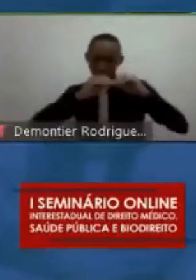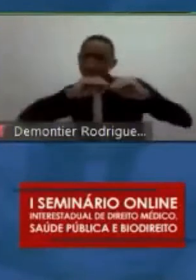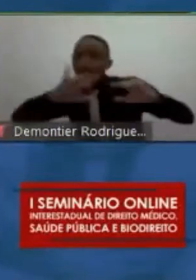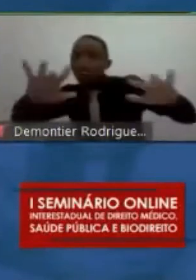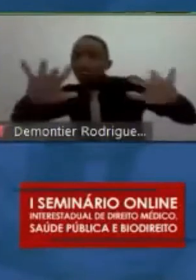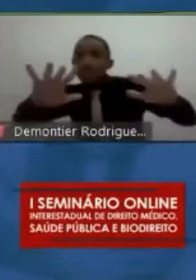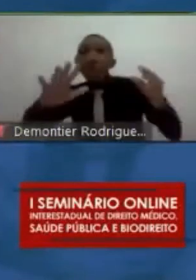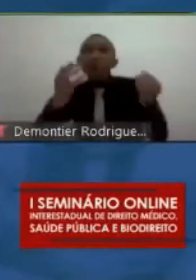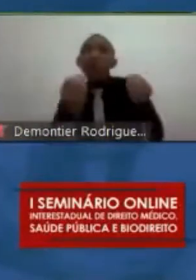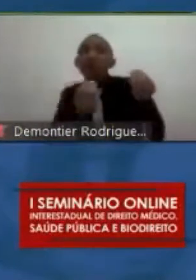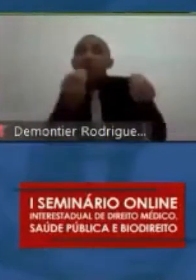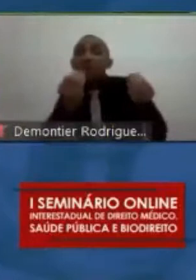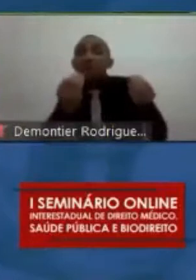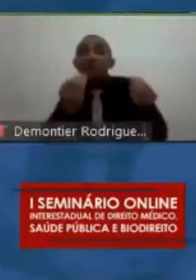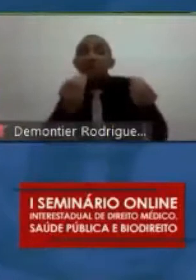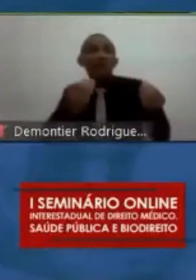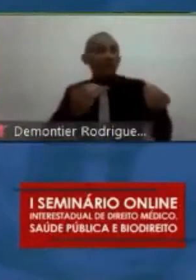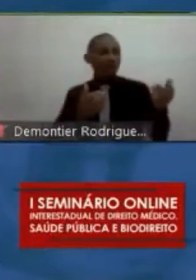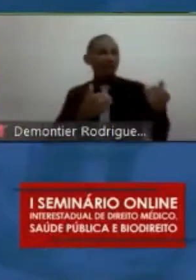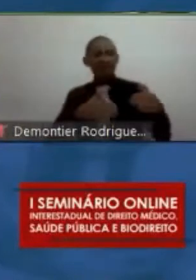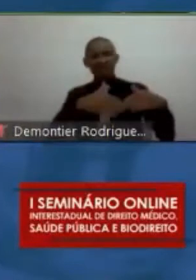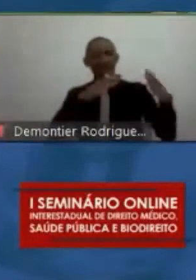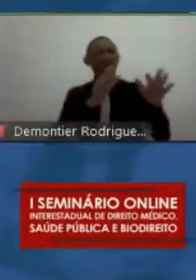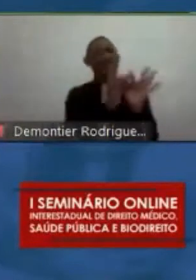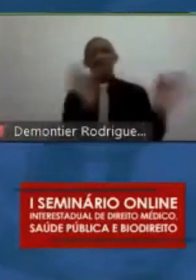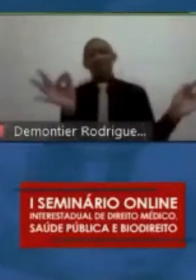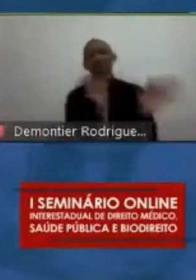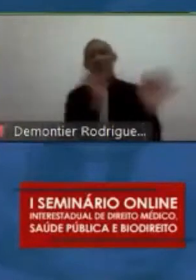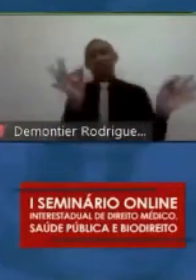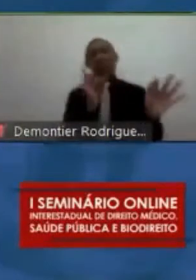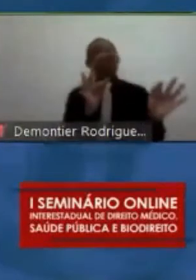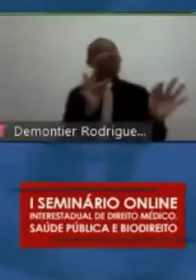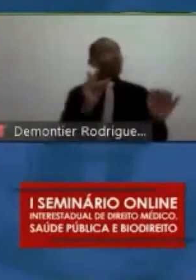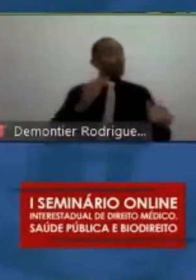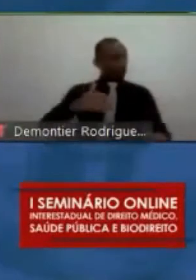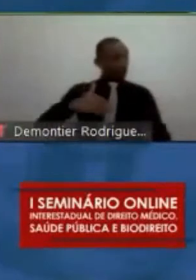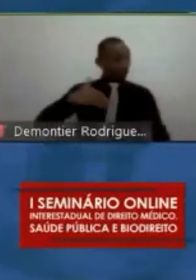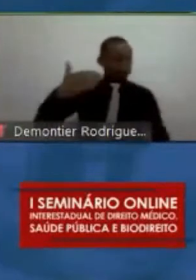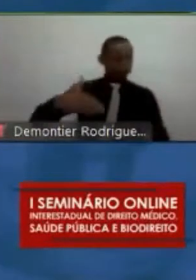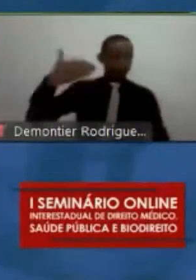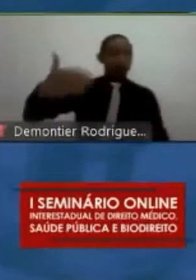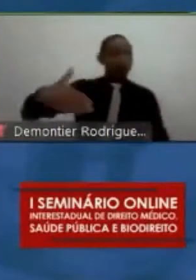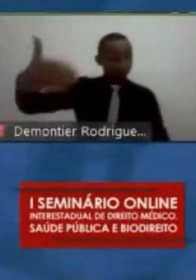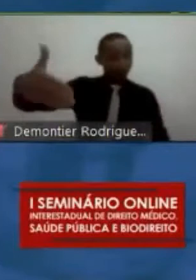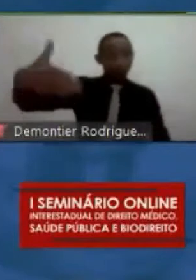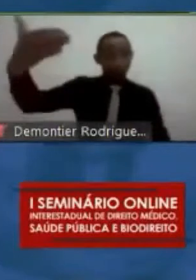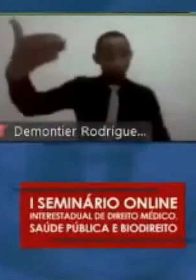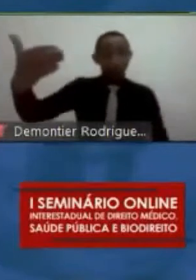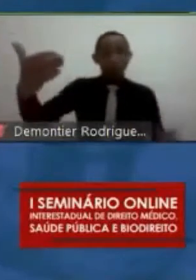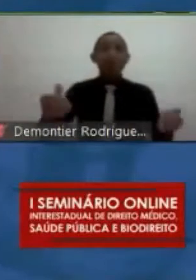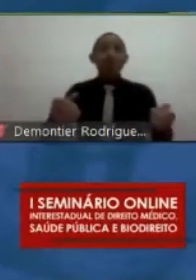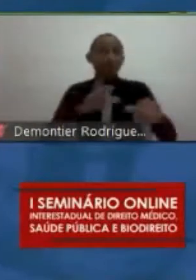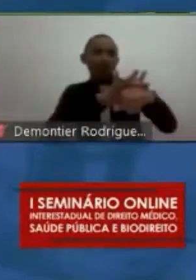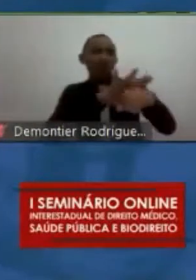do Covid não pode ser olhada no curto prazo. Ela é uma doença de longo prazo. Nós não sabemos exatamente como essas